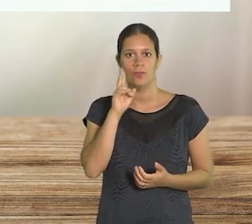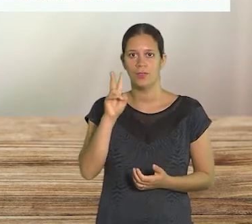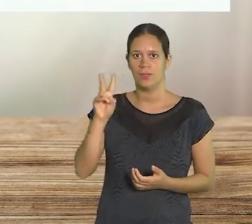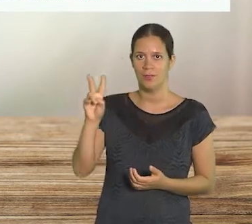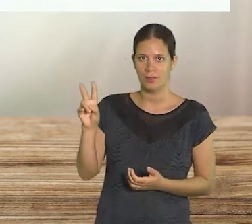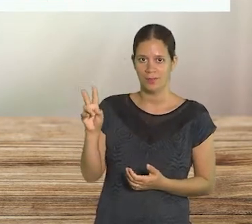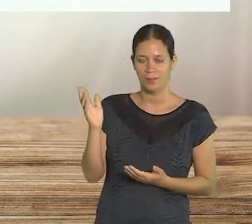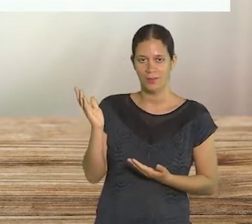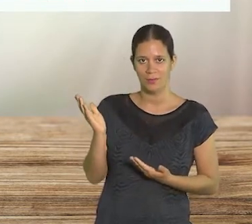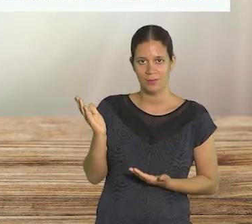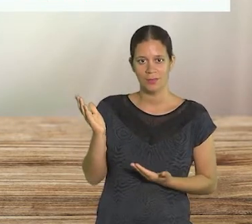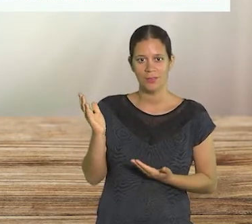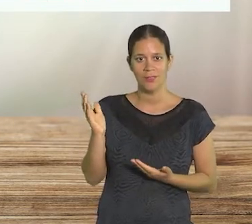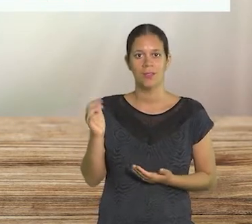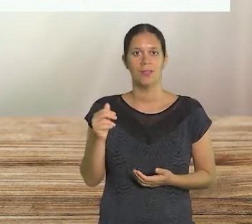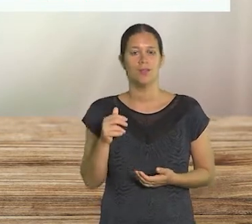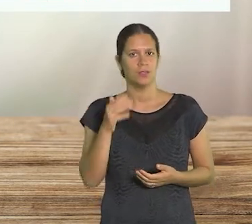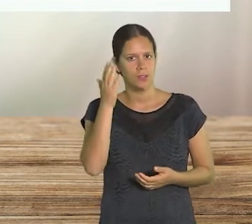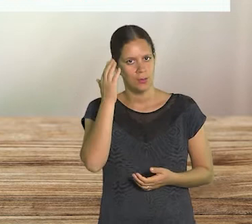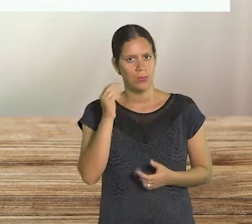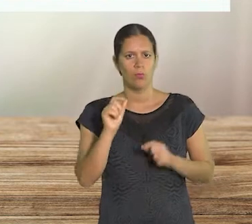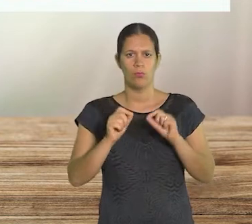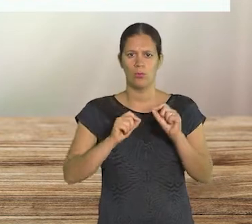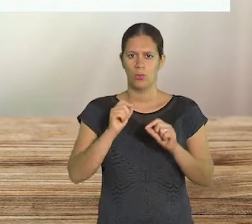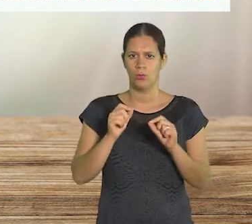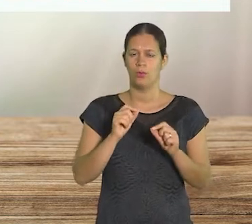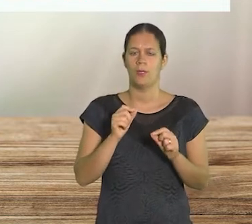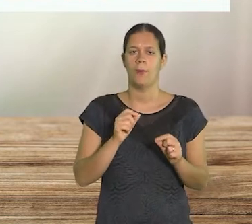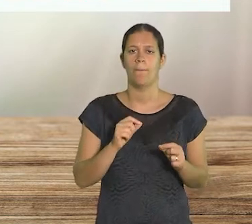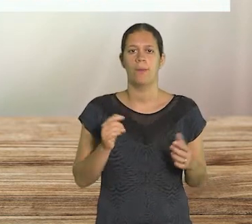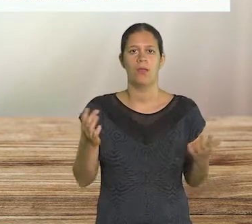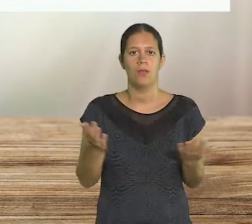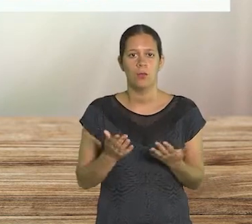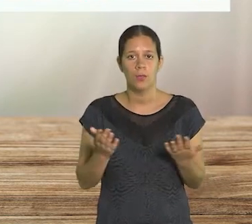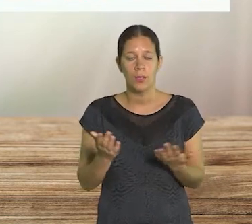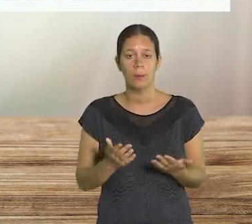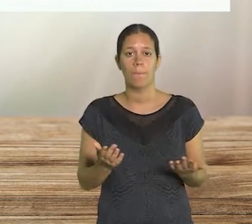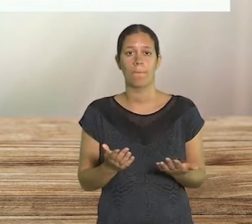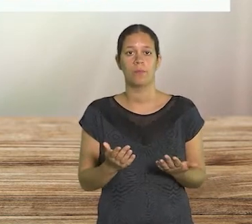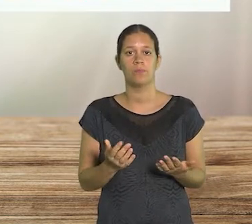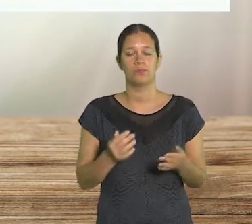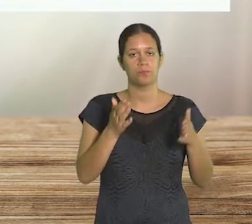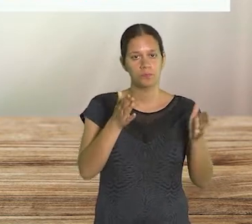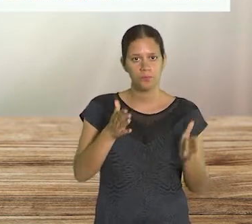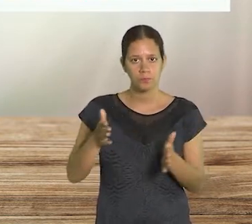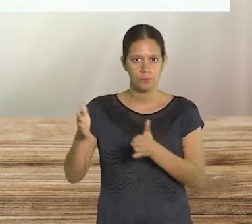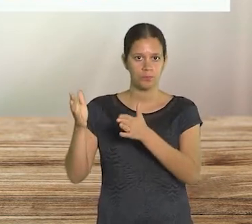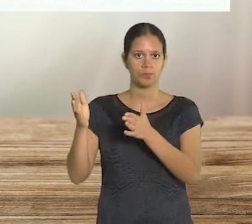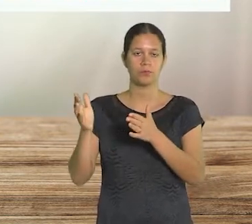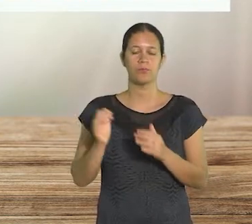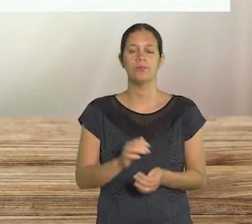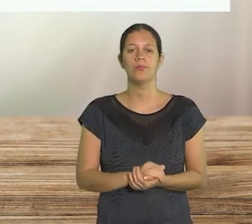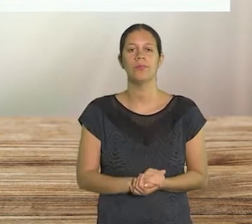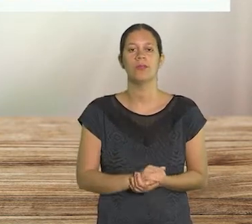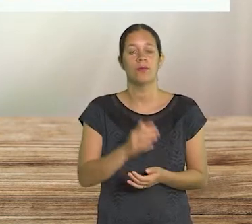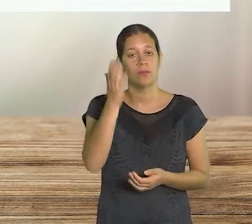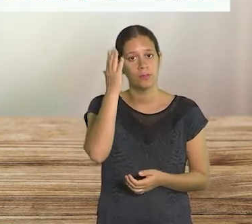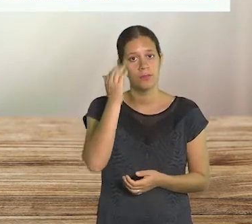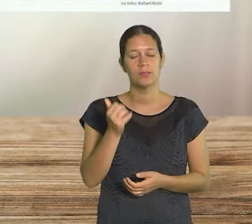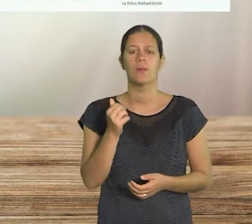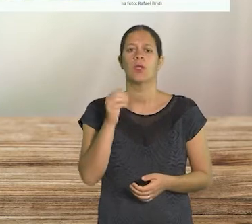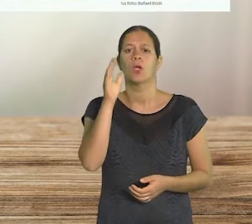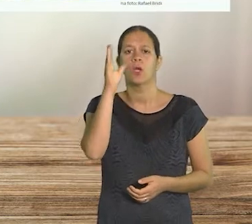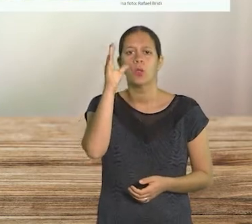vendo aí na imagem, dá para ter uma noção do que é. Então vamos passar o próximo slide,